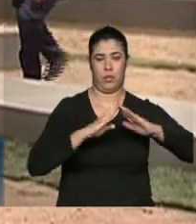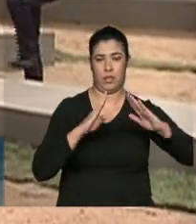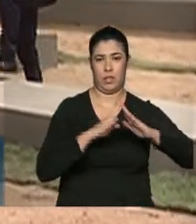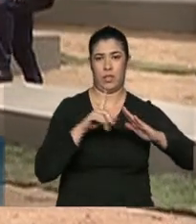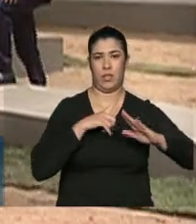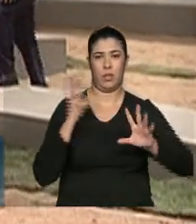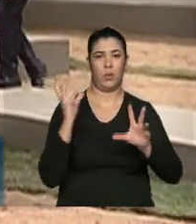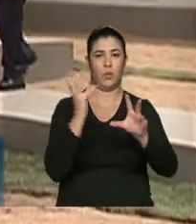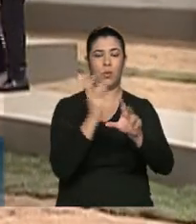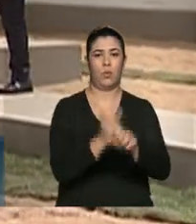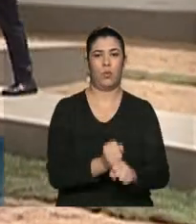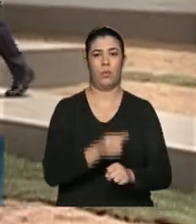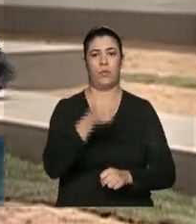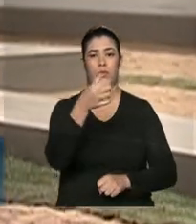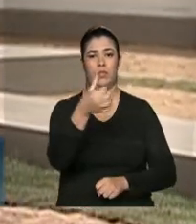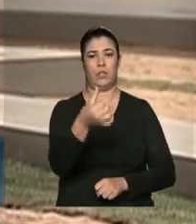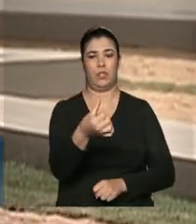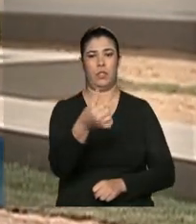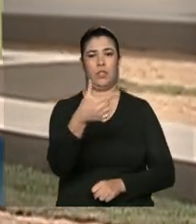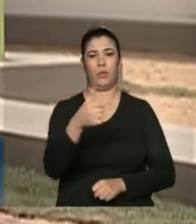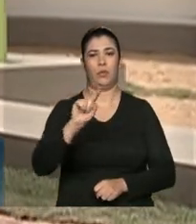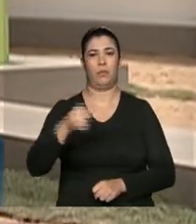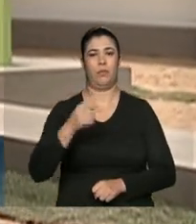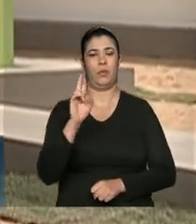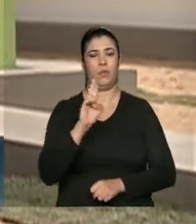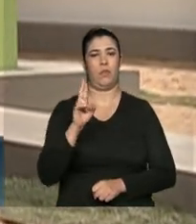avaliadas em R$ 62 mil.